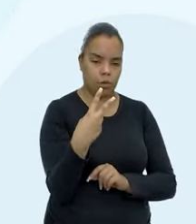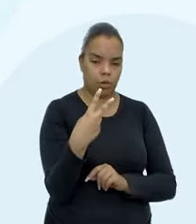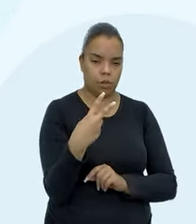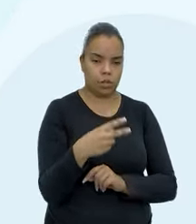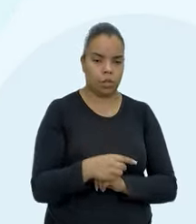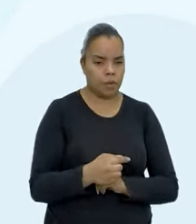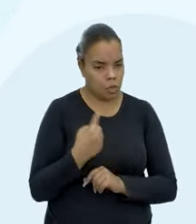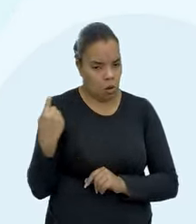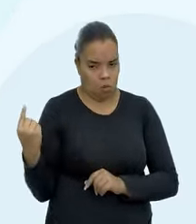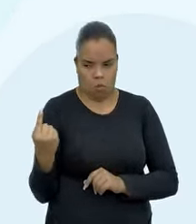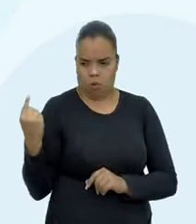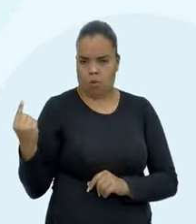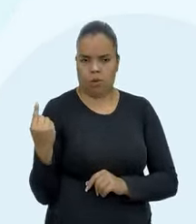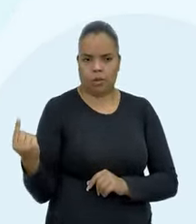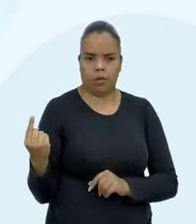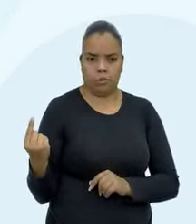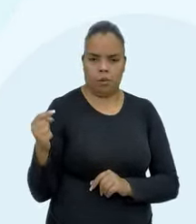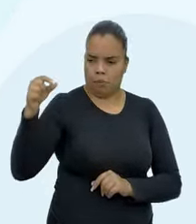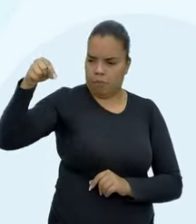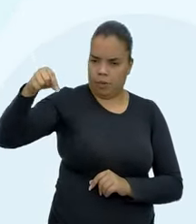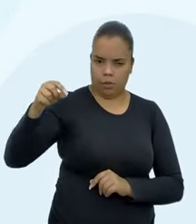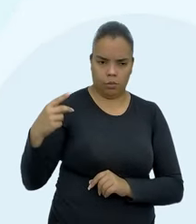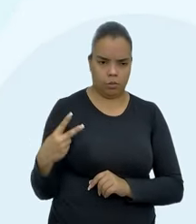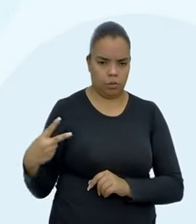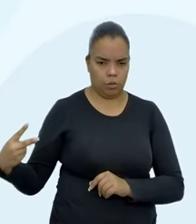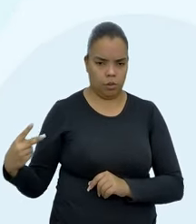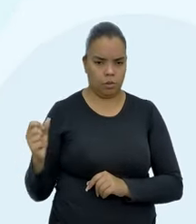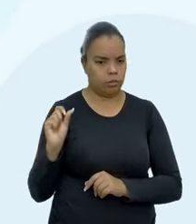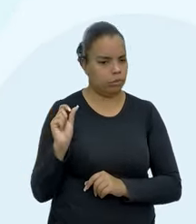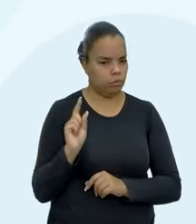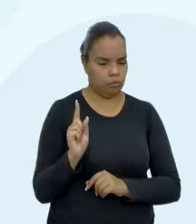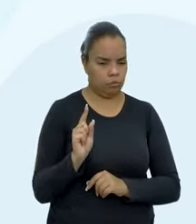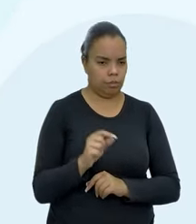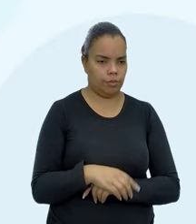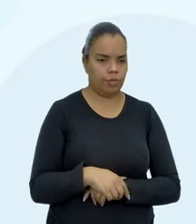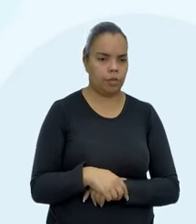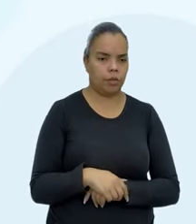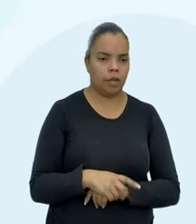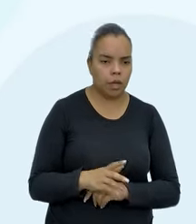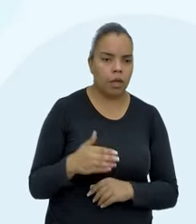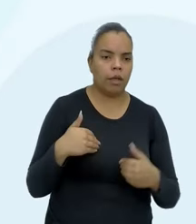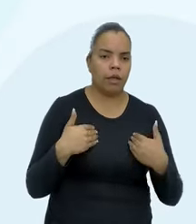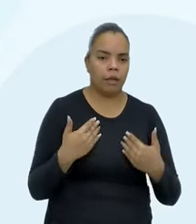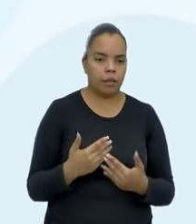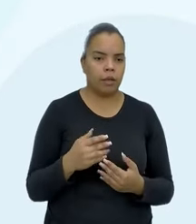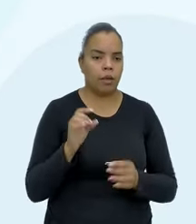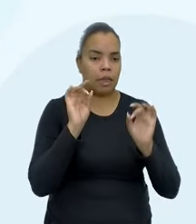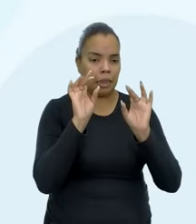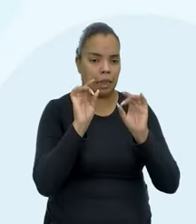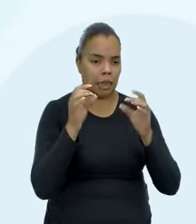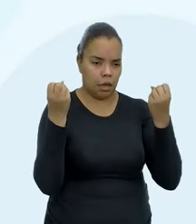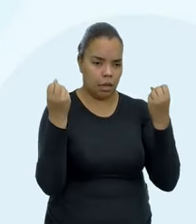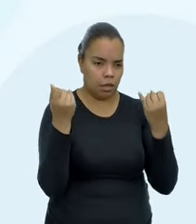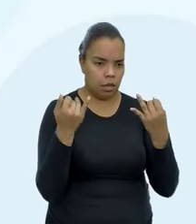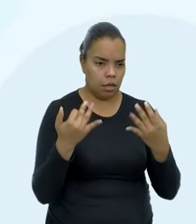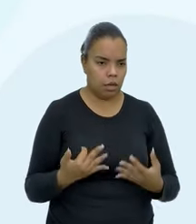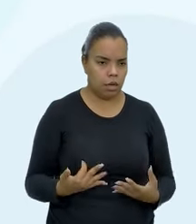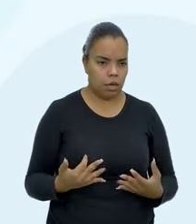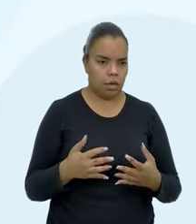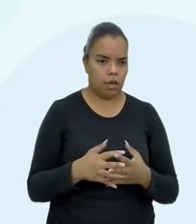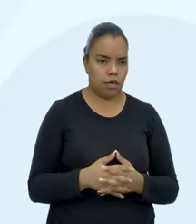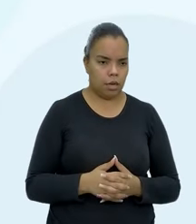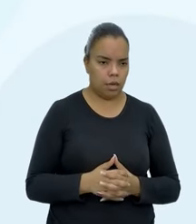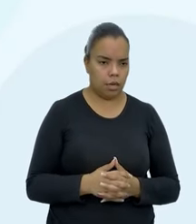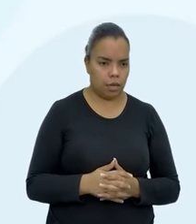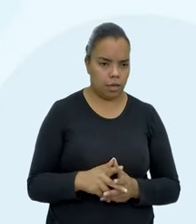o único pino sobre dois né Muito bem então são esses detalhes a simplificação então pra gente